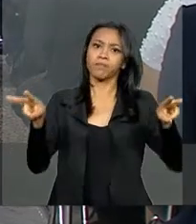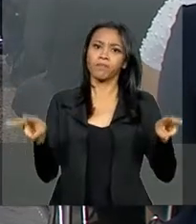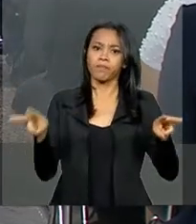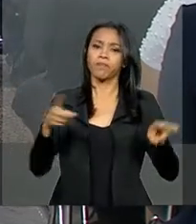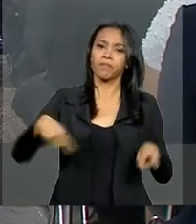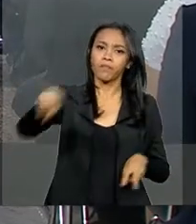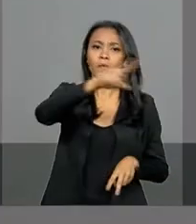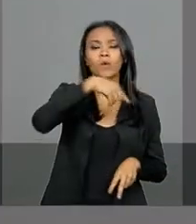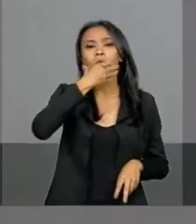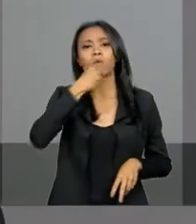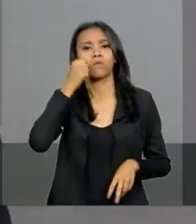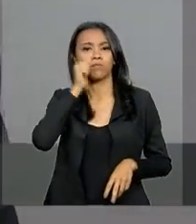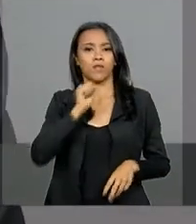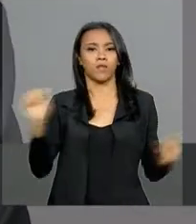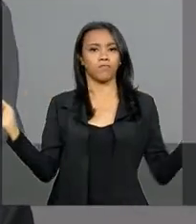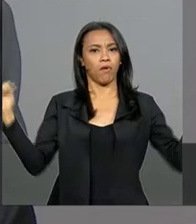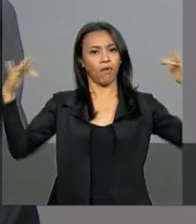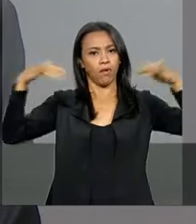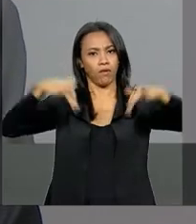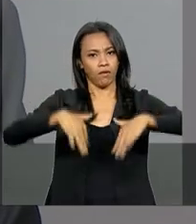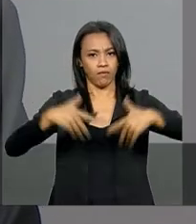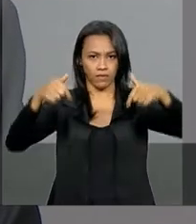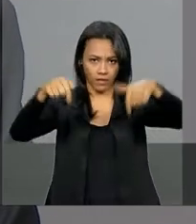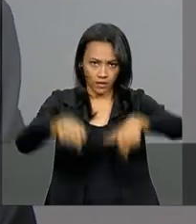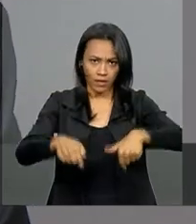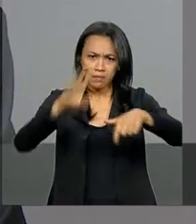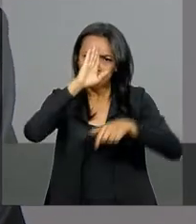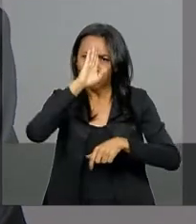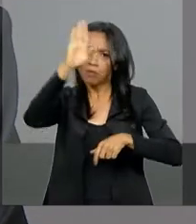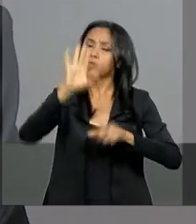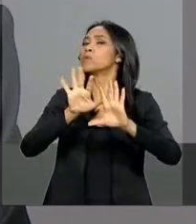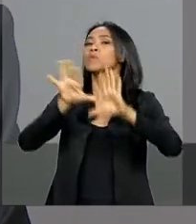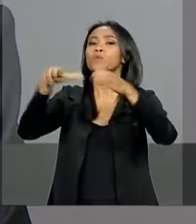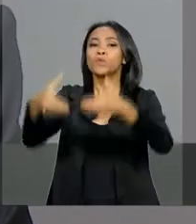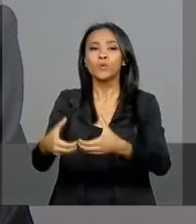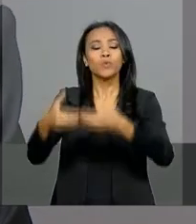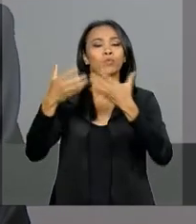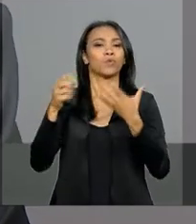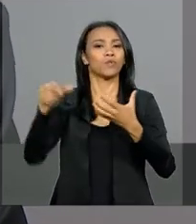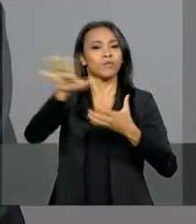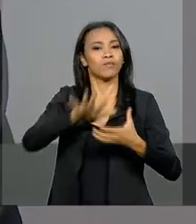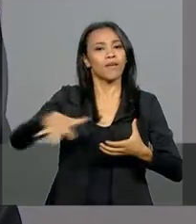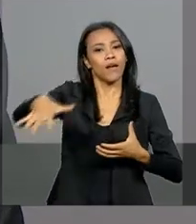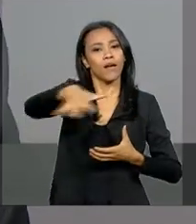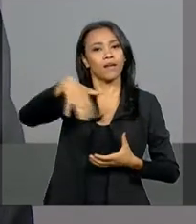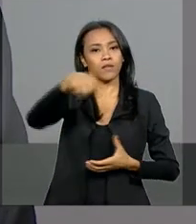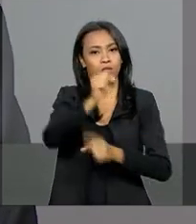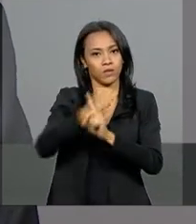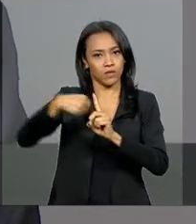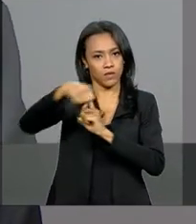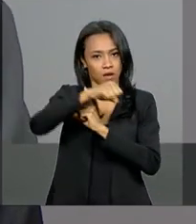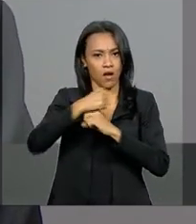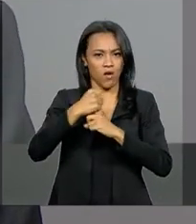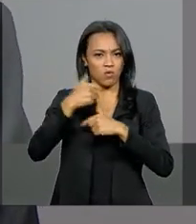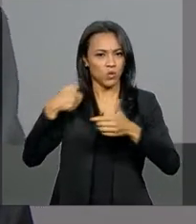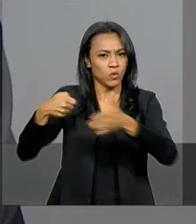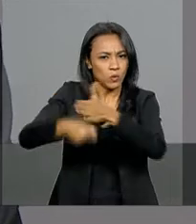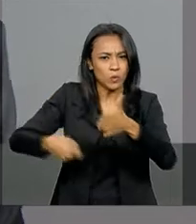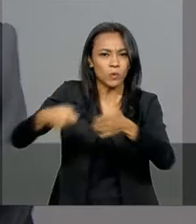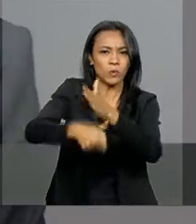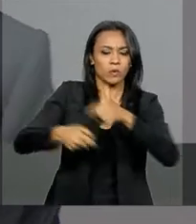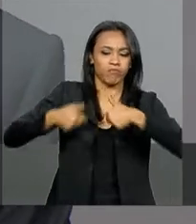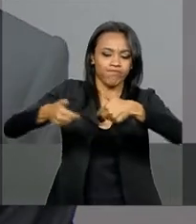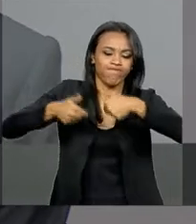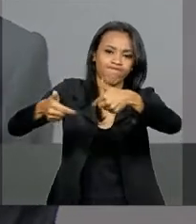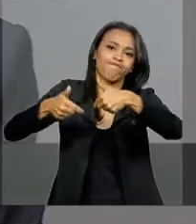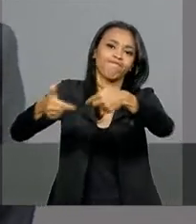senhores especialmente dos movimentos sociais dessas nesse segmento tão importante de